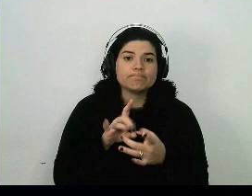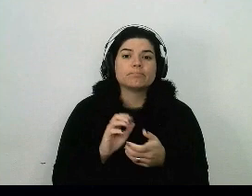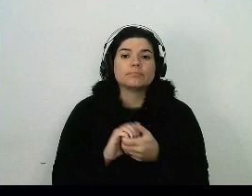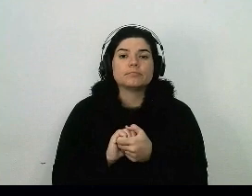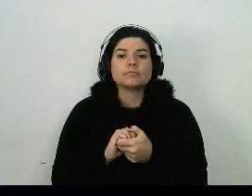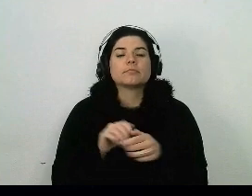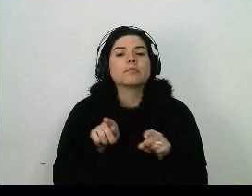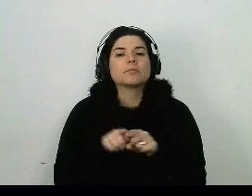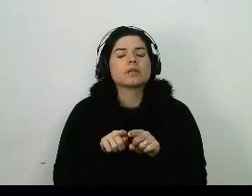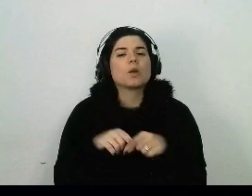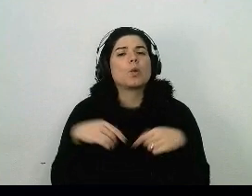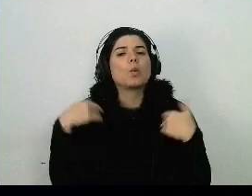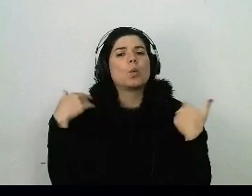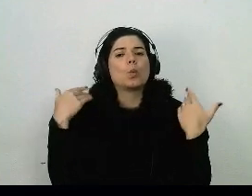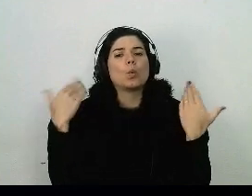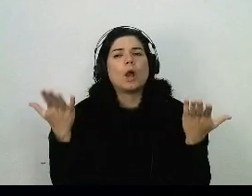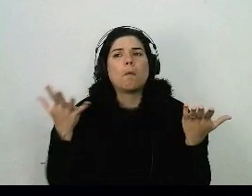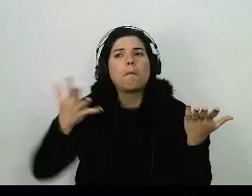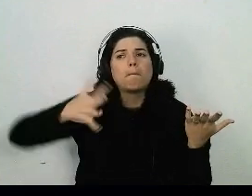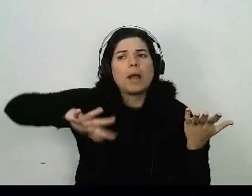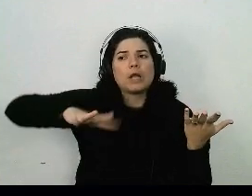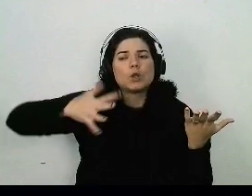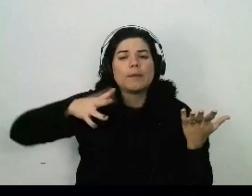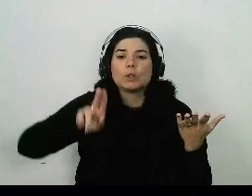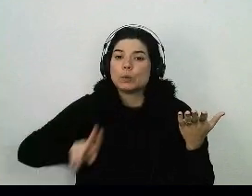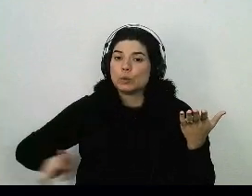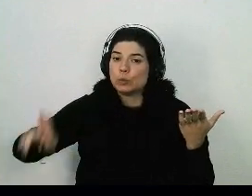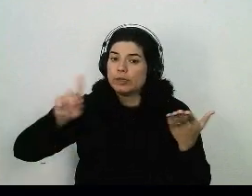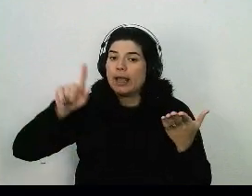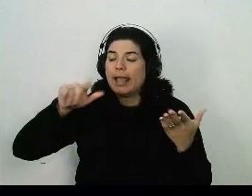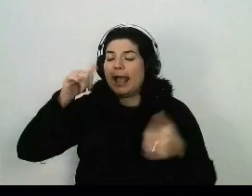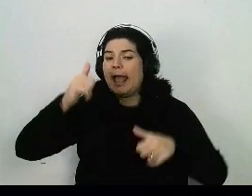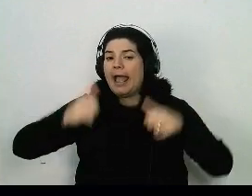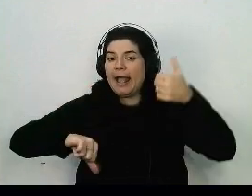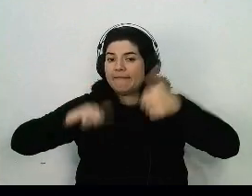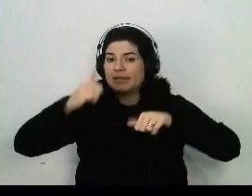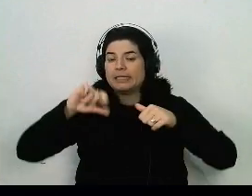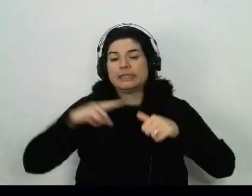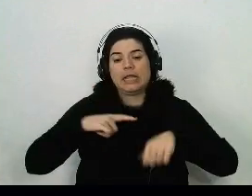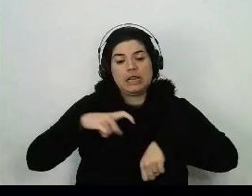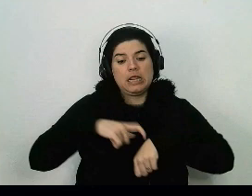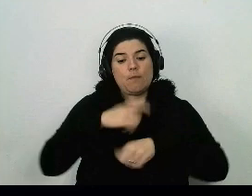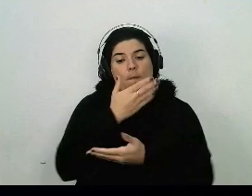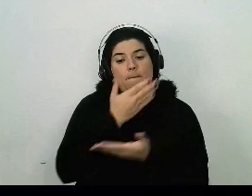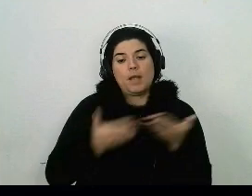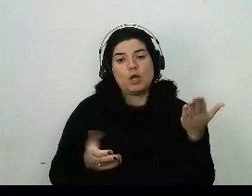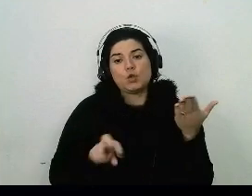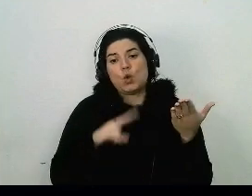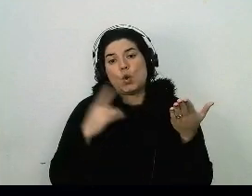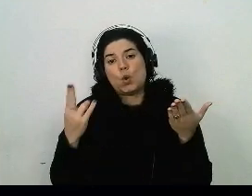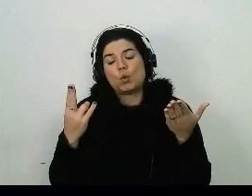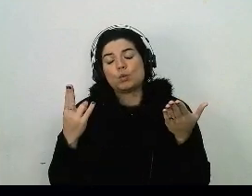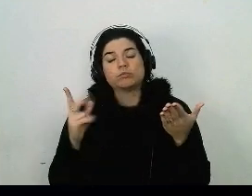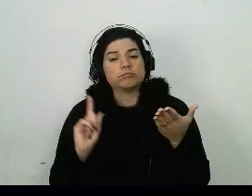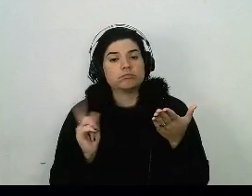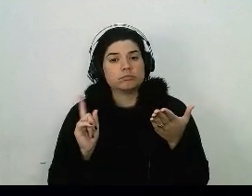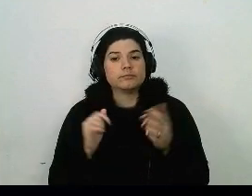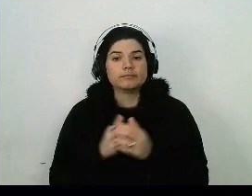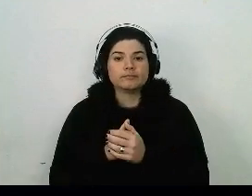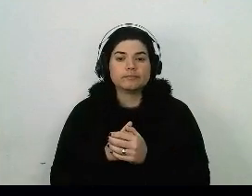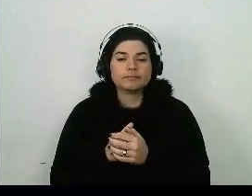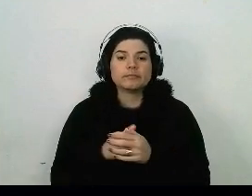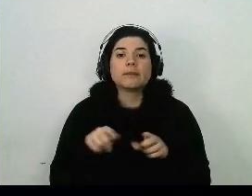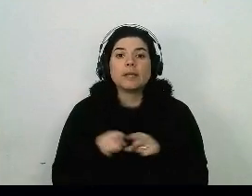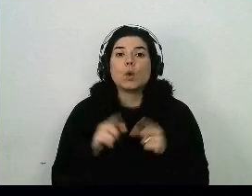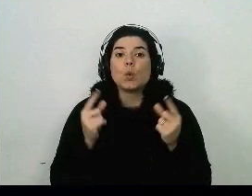funcionalidades são mais ou menos usadas até para a gente avaliar se a gente está desperdiçando o tempo em funcionalidade pouco utilizada redução de custos